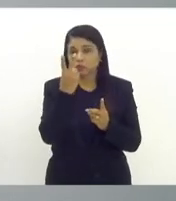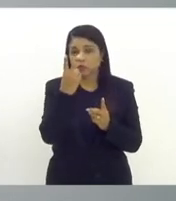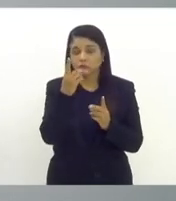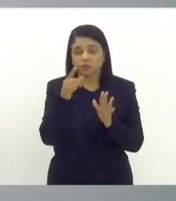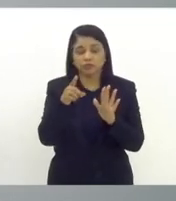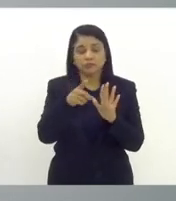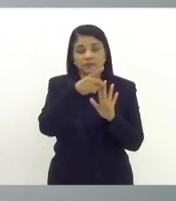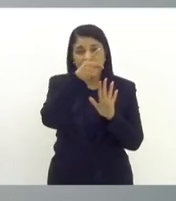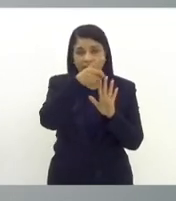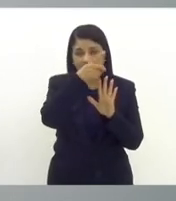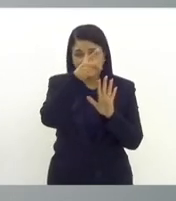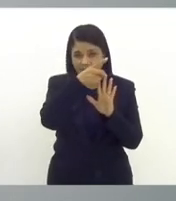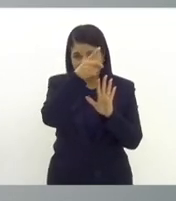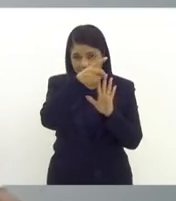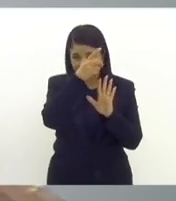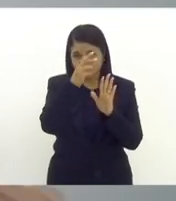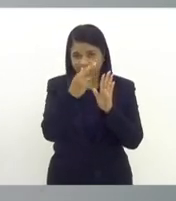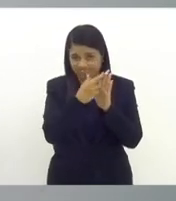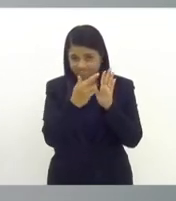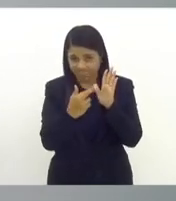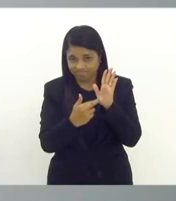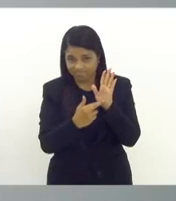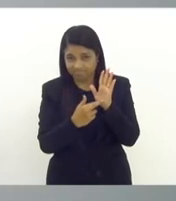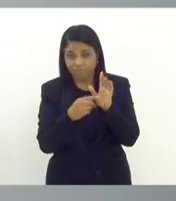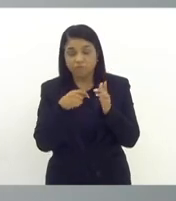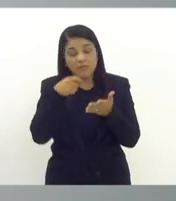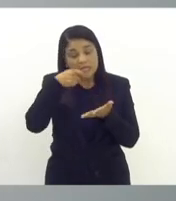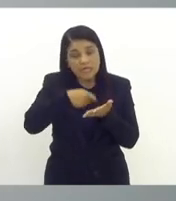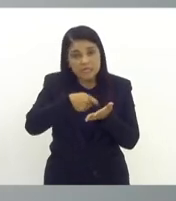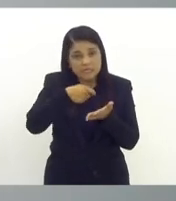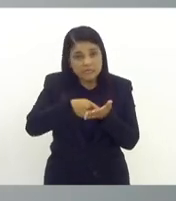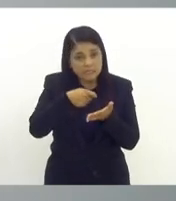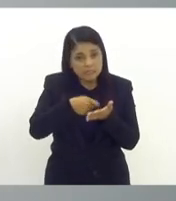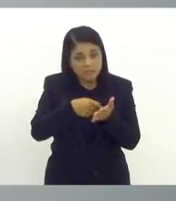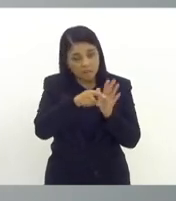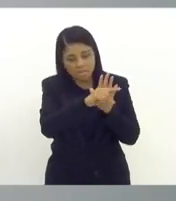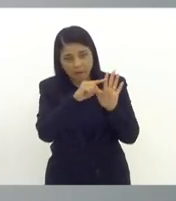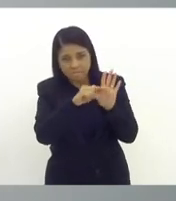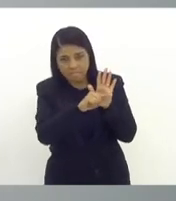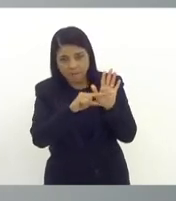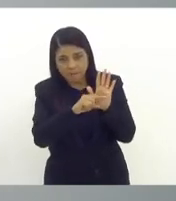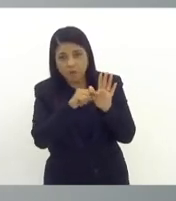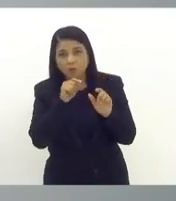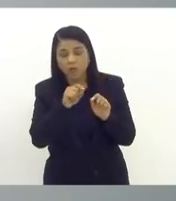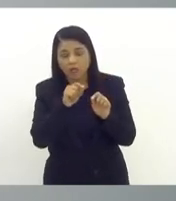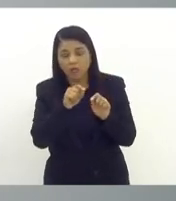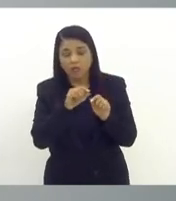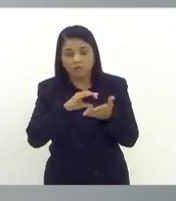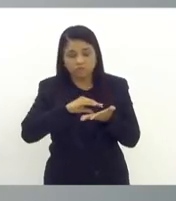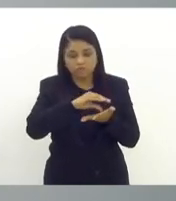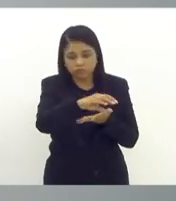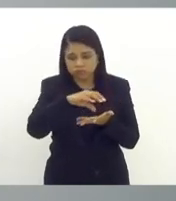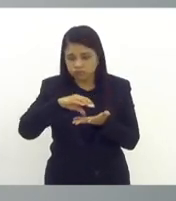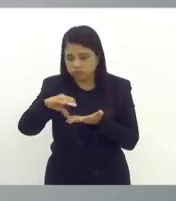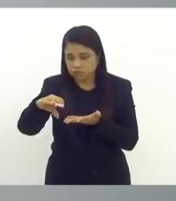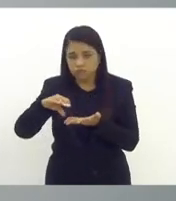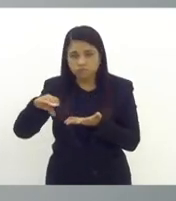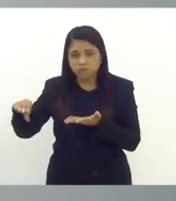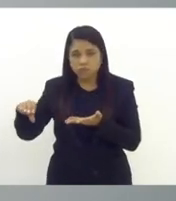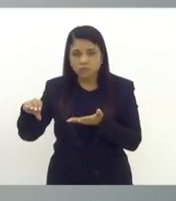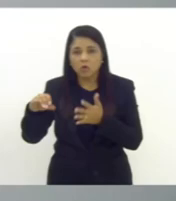atos normativos as exigências eles estampadas elas vão Direcionar para demanda de cada órgão né